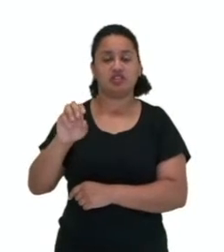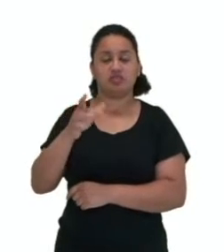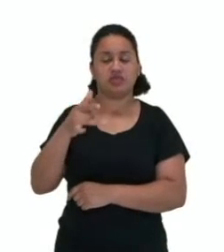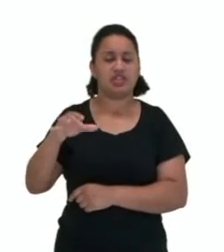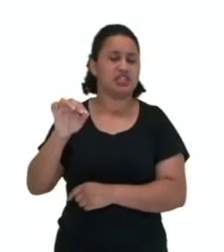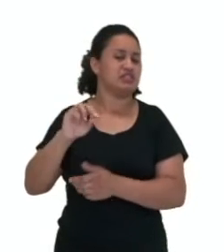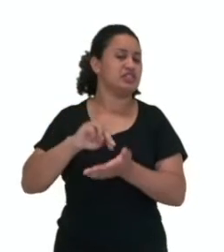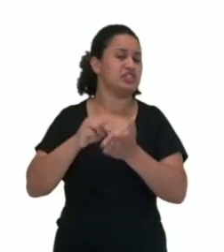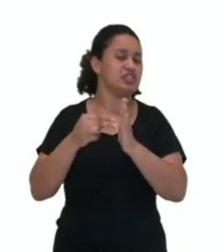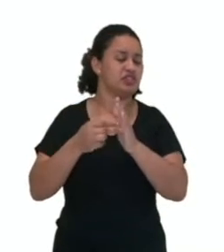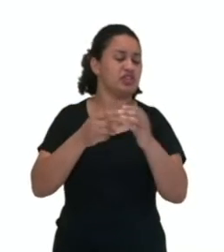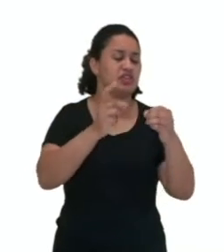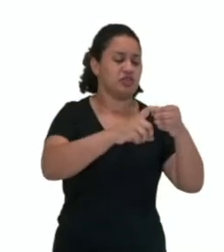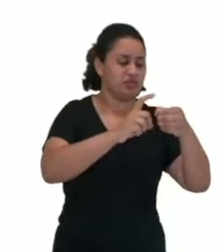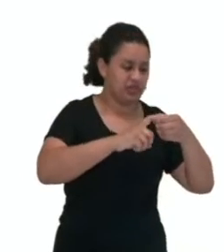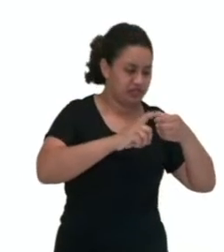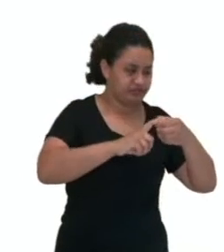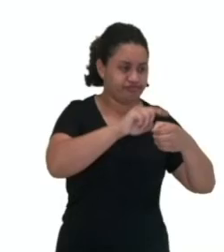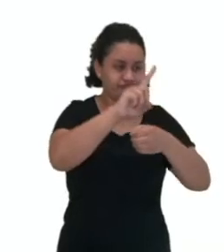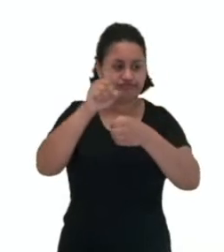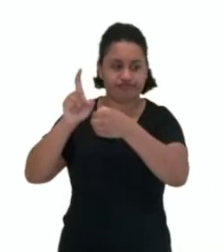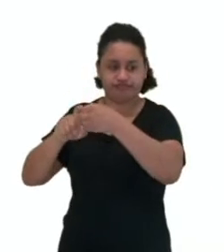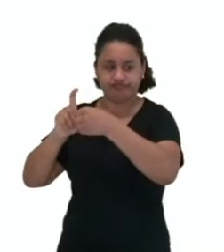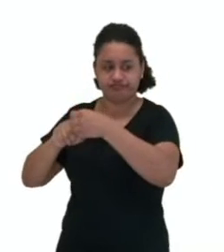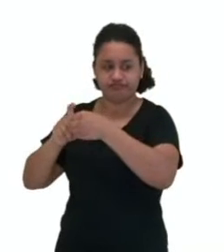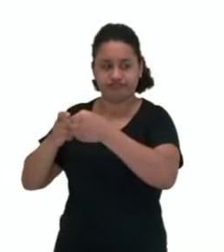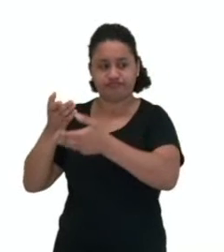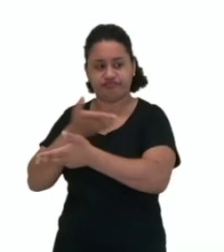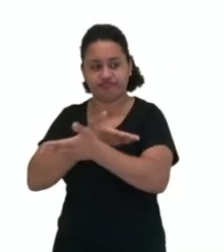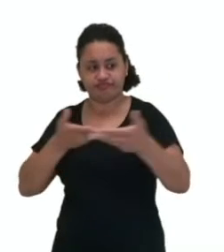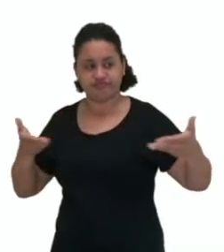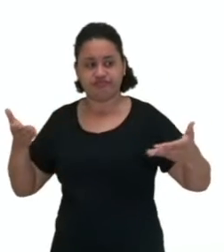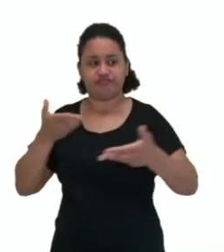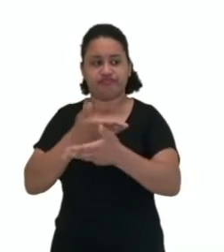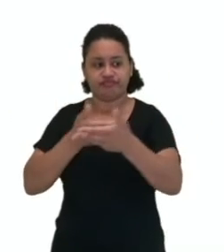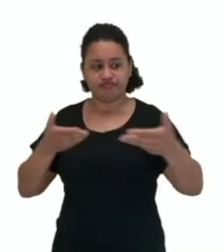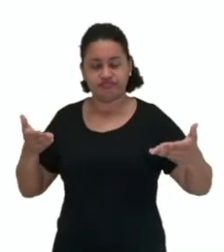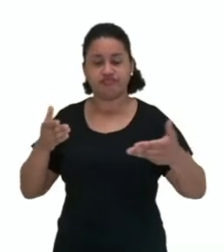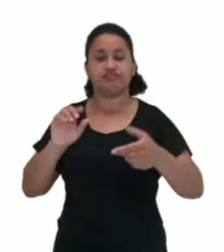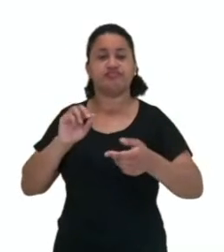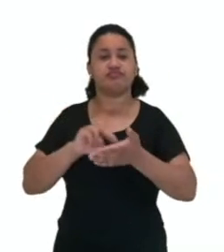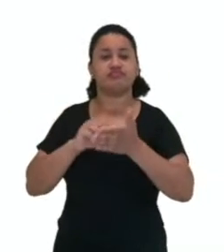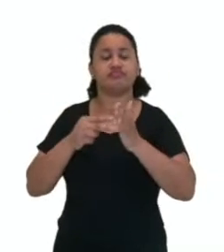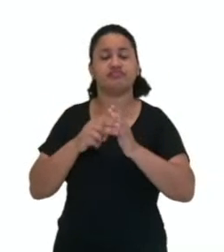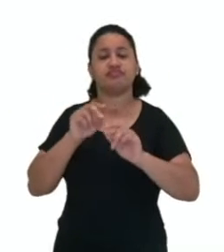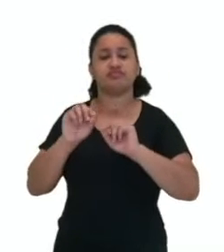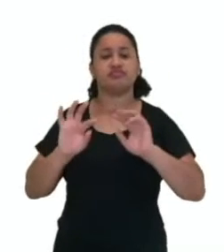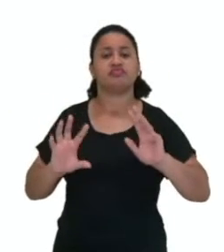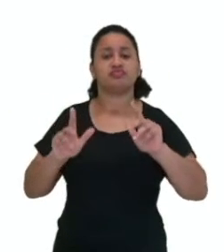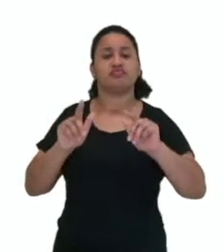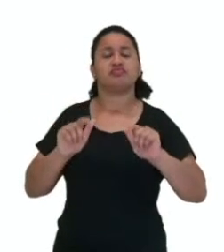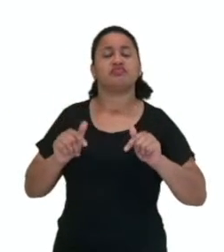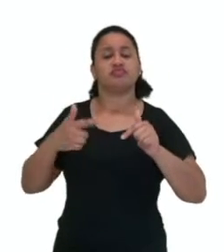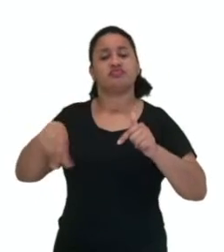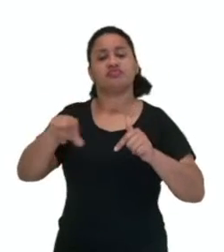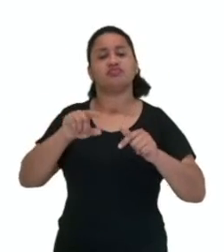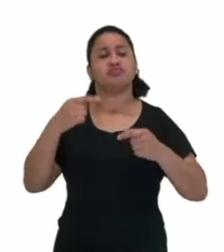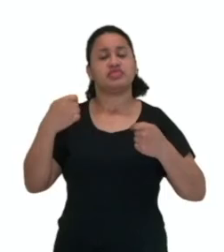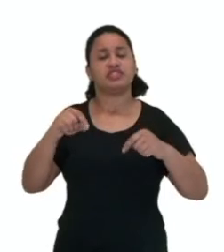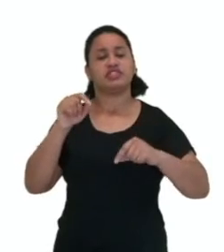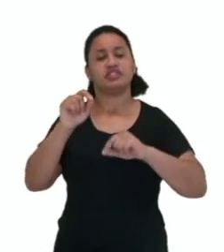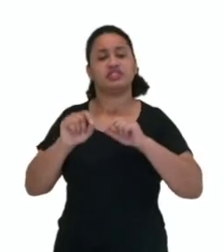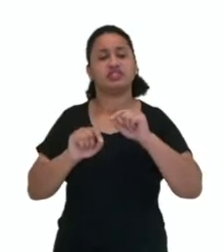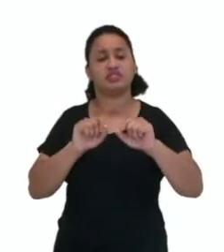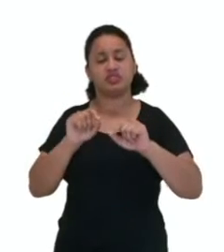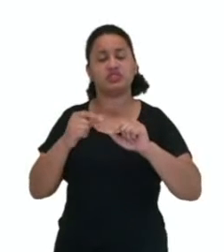entre cooperativas. Então, elas trocarem essa informação. E todas as cooperativas devem sempre